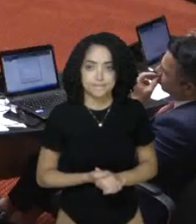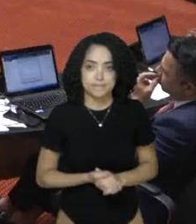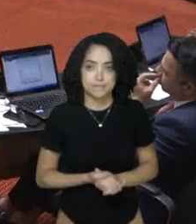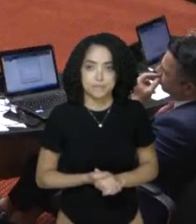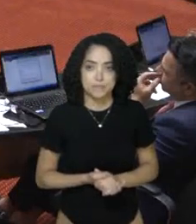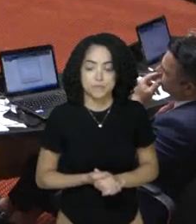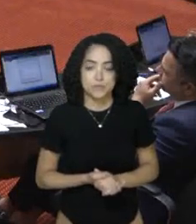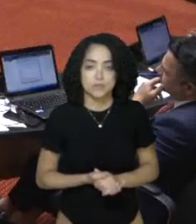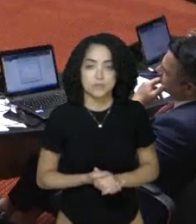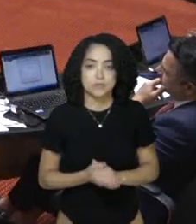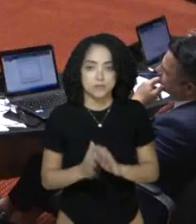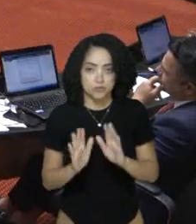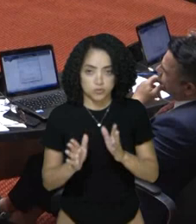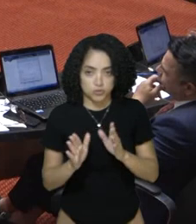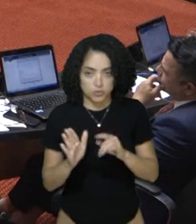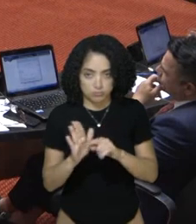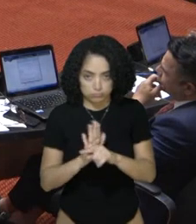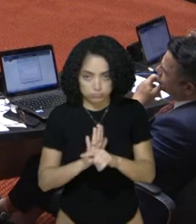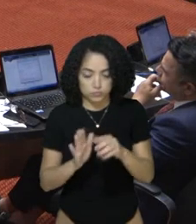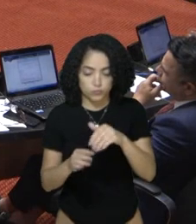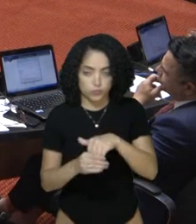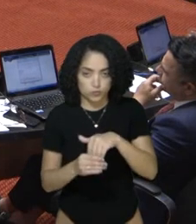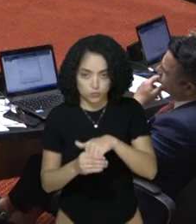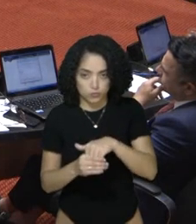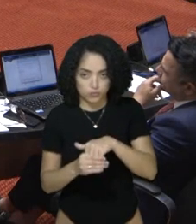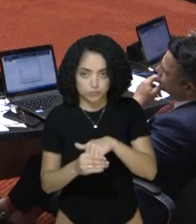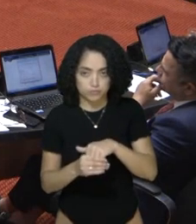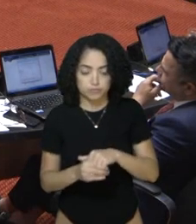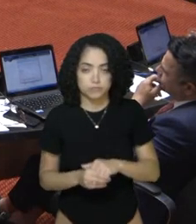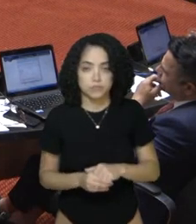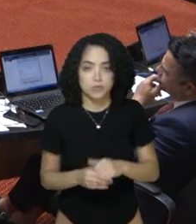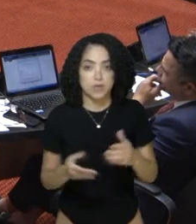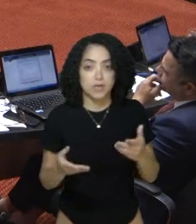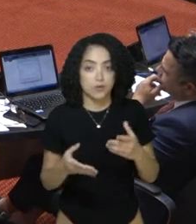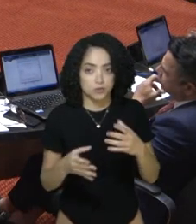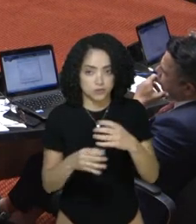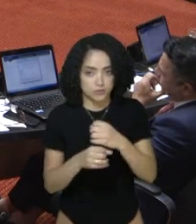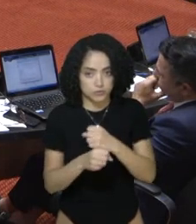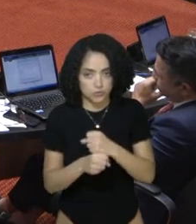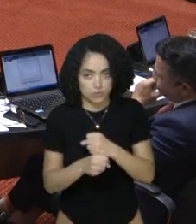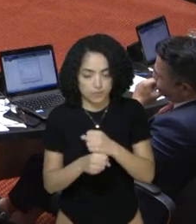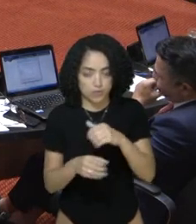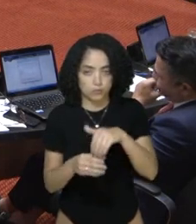todos os senhores deputados exercendo o seu direito de voto, colhemos.